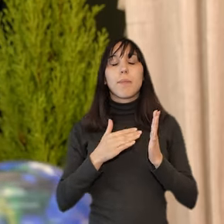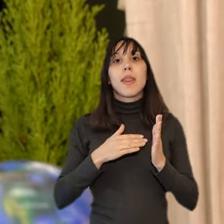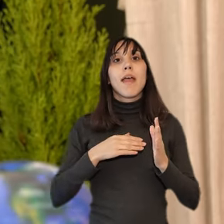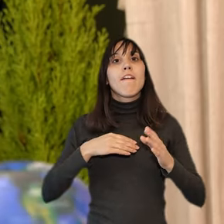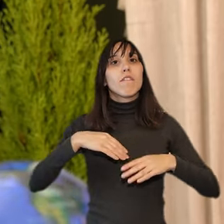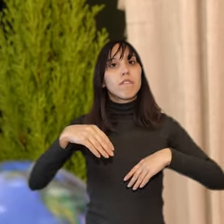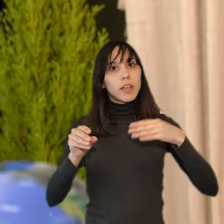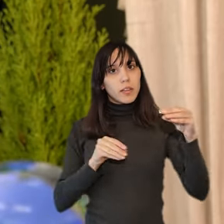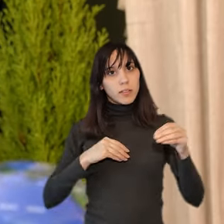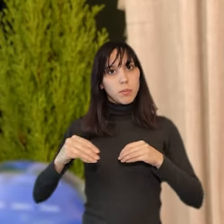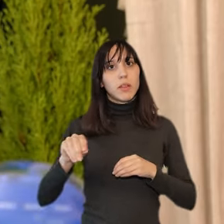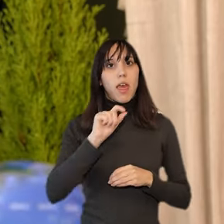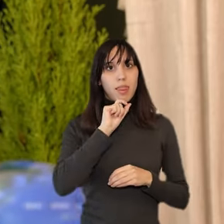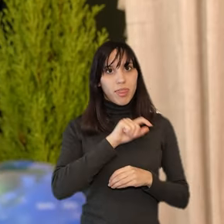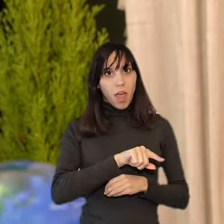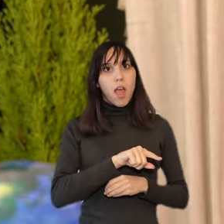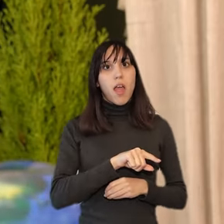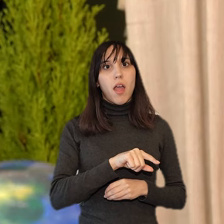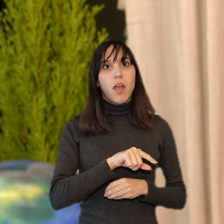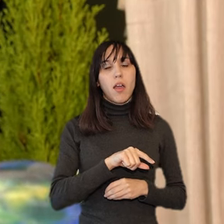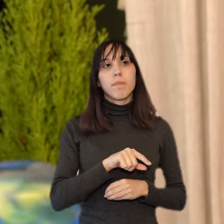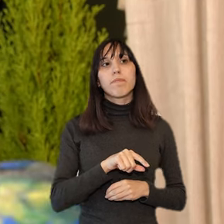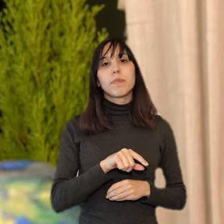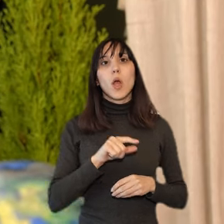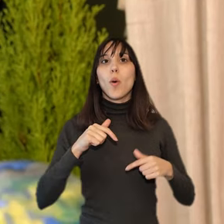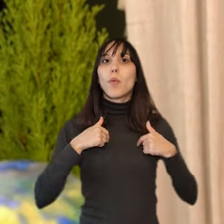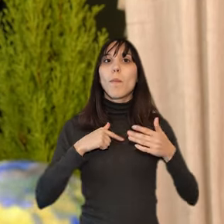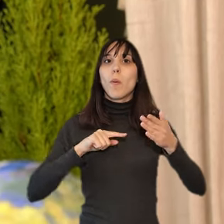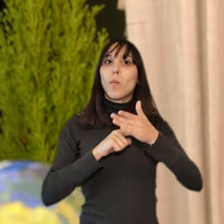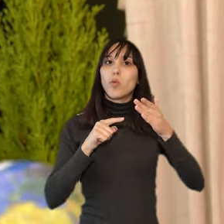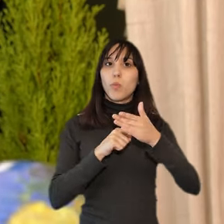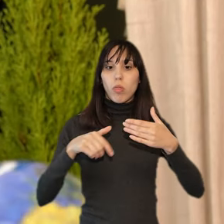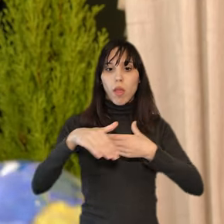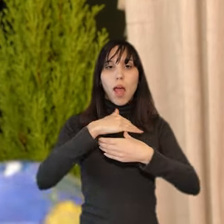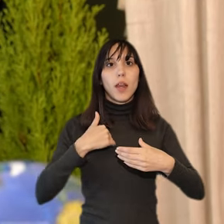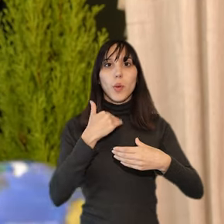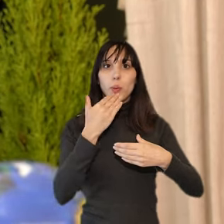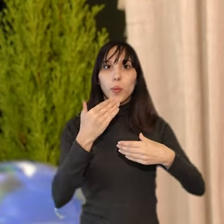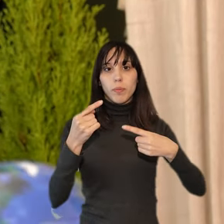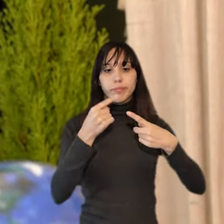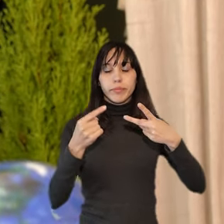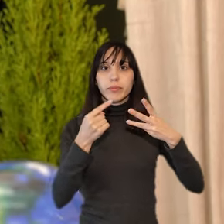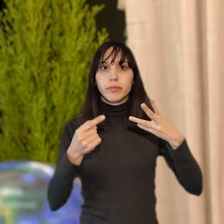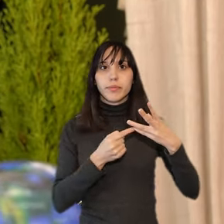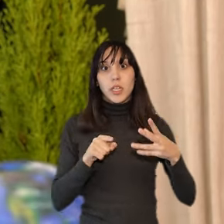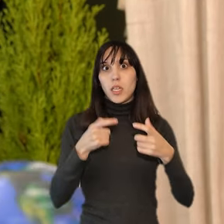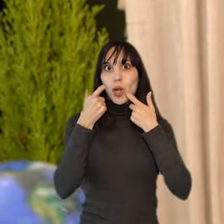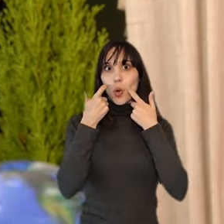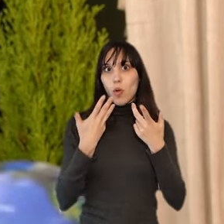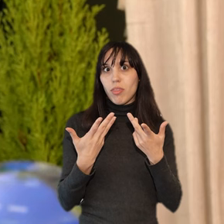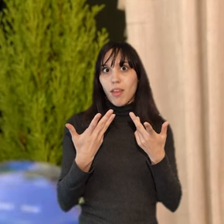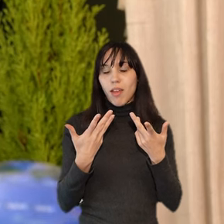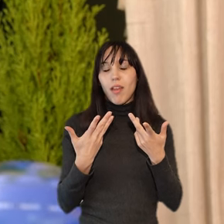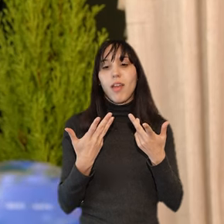flexibilidade e eles poderem também eh obter créditos pela sua área de talento não é que aqui é muito Evidente e